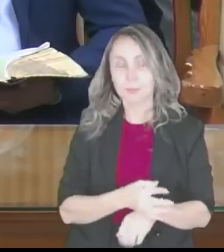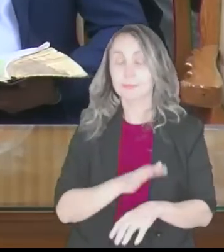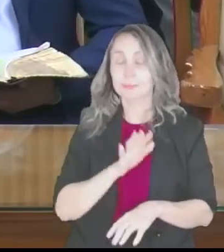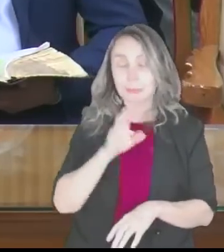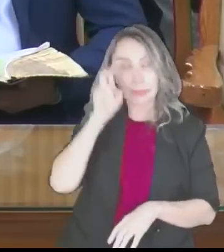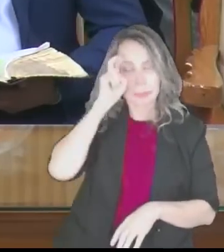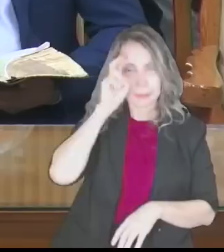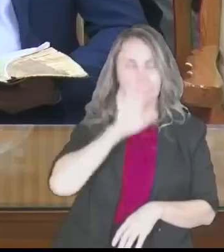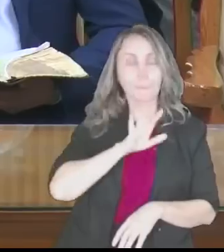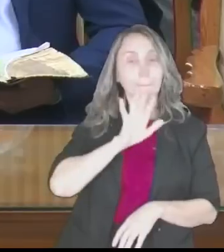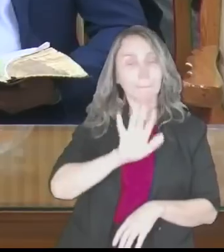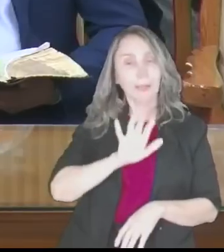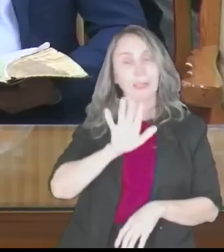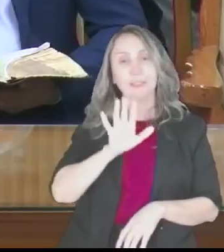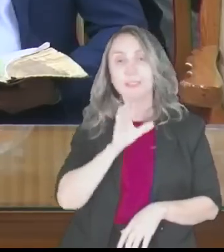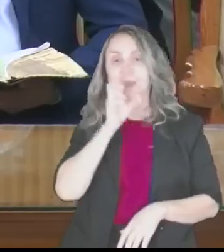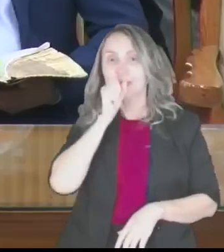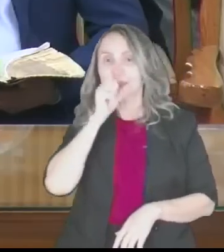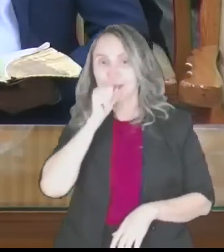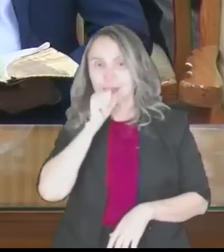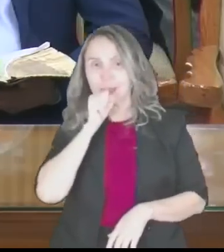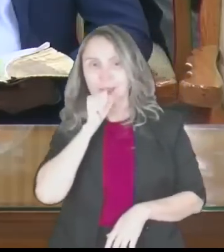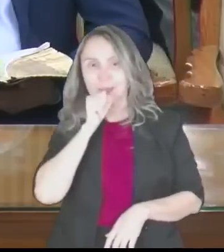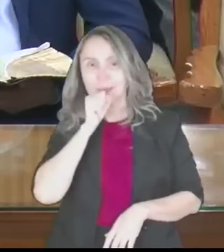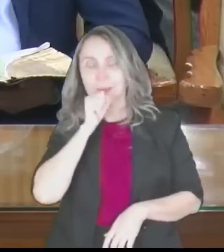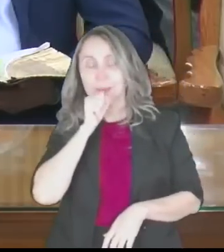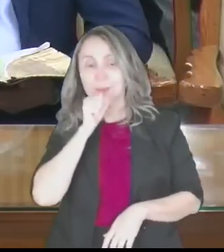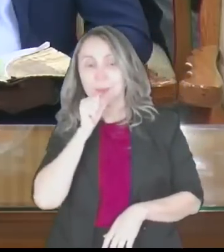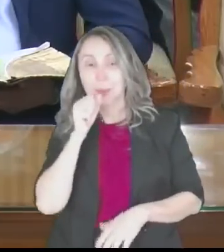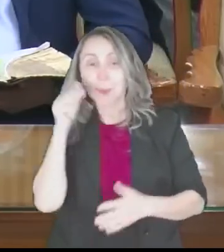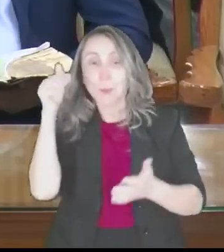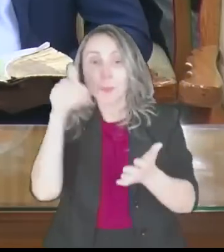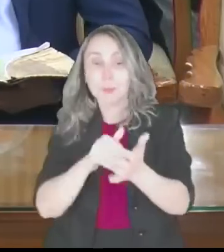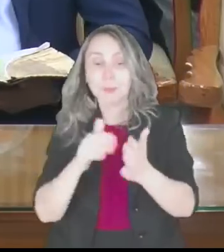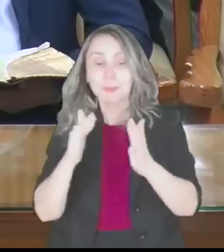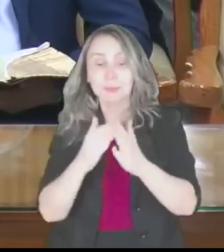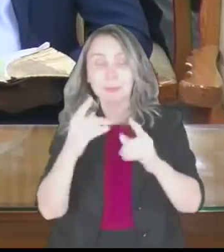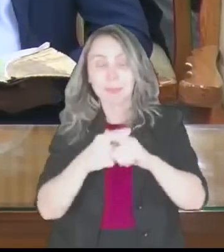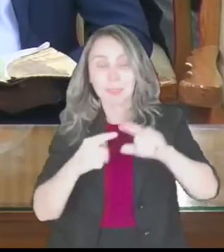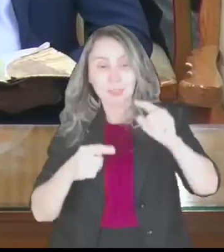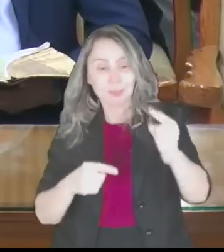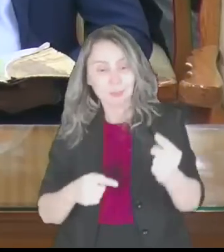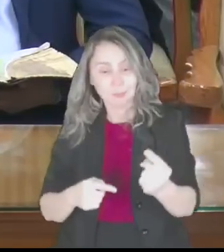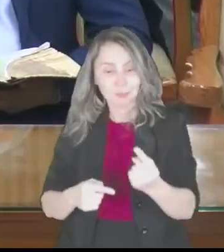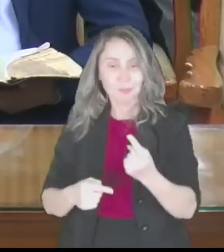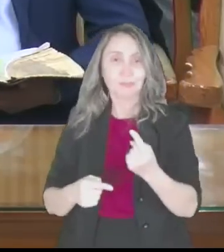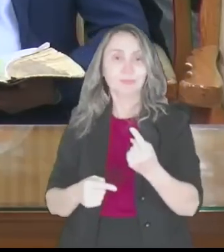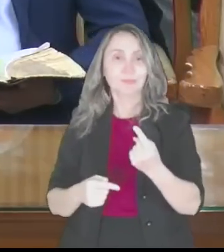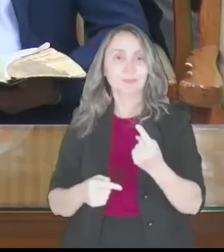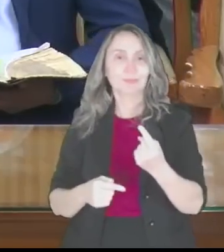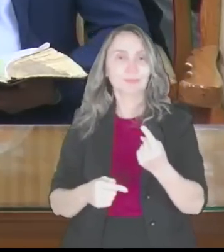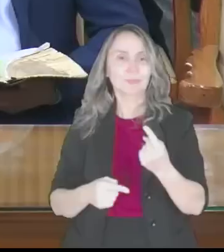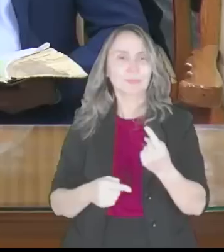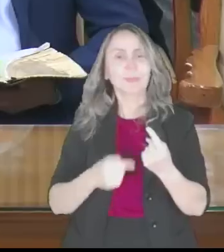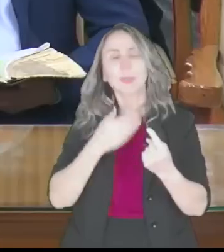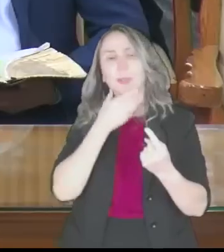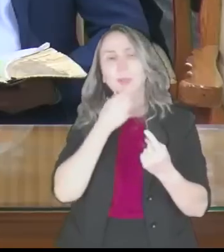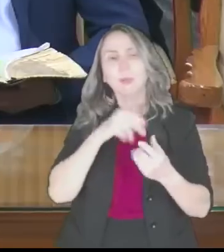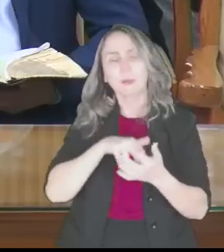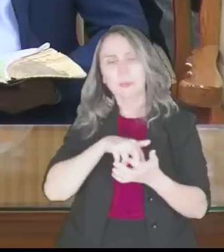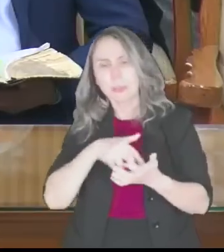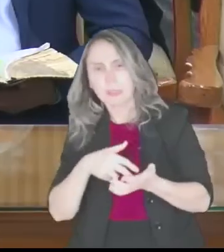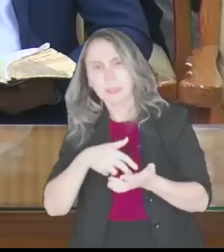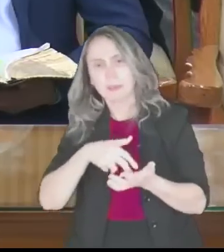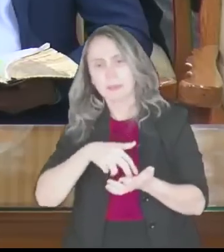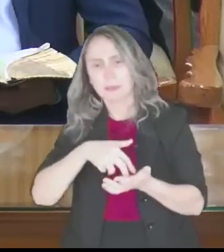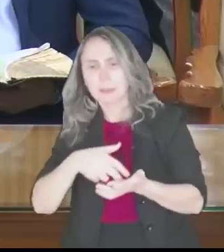eu estava ao lado do templo e chegou a última congregação que faltava. Chegou um irmão puxando de uma perna. Eu me lembro como hoje. Eu disse, quem é aquele? Você é